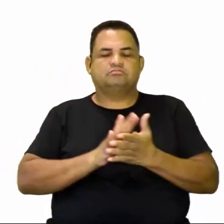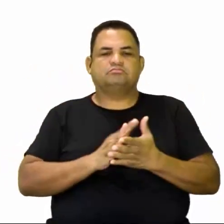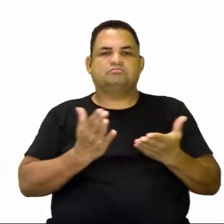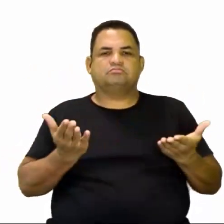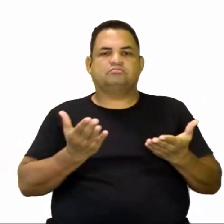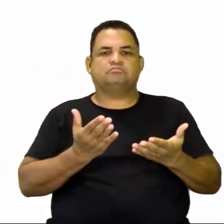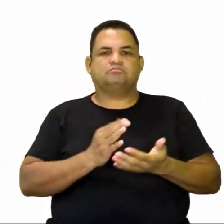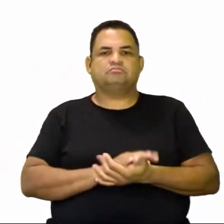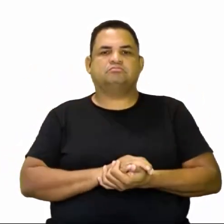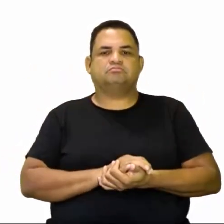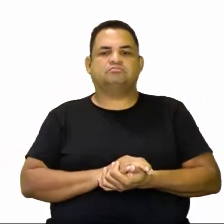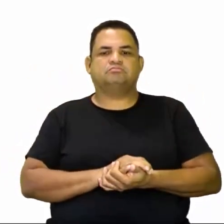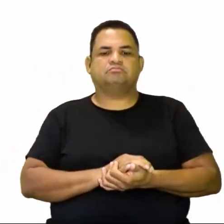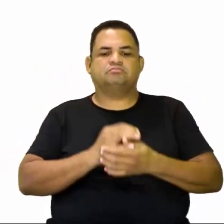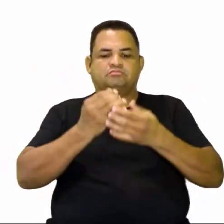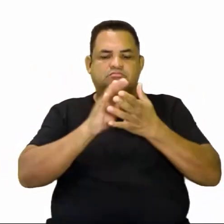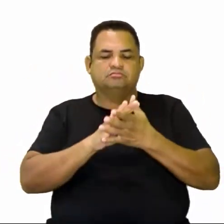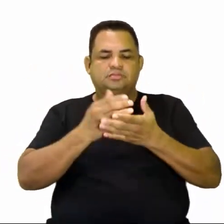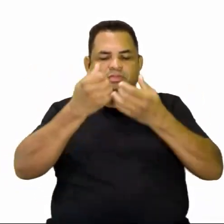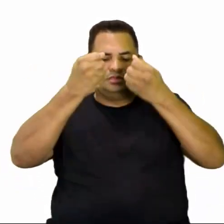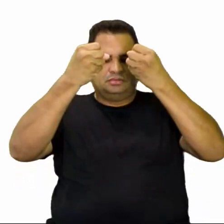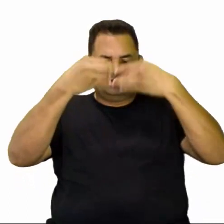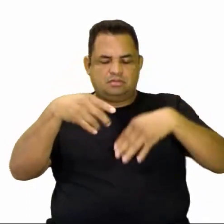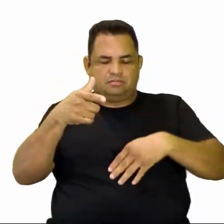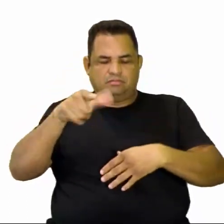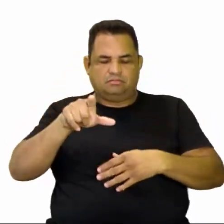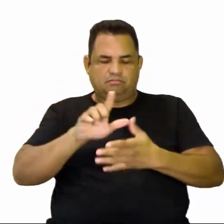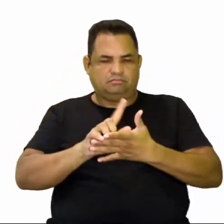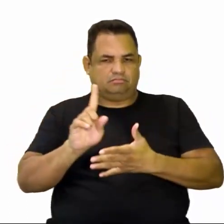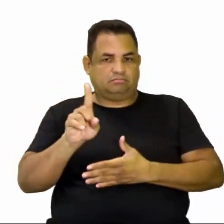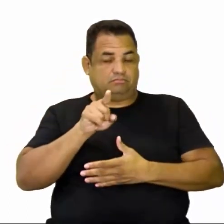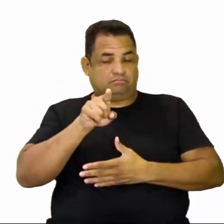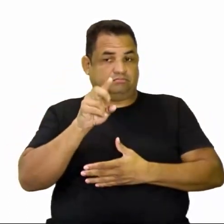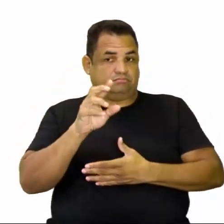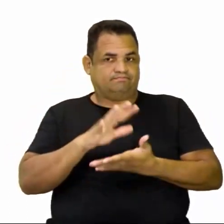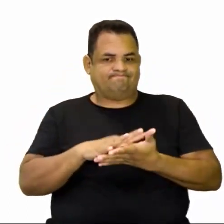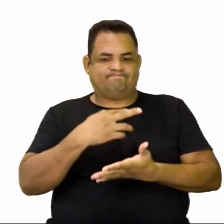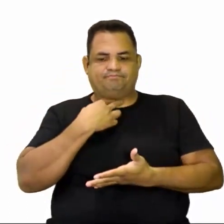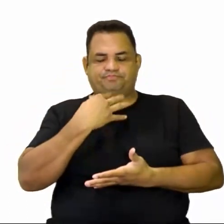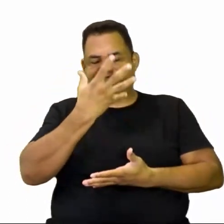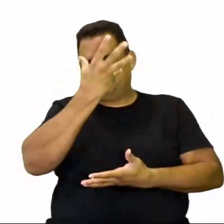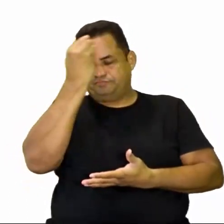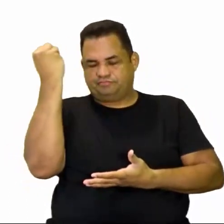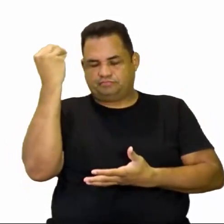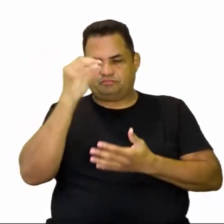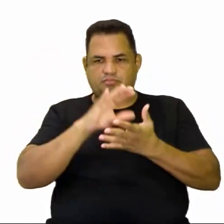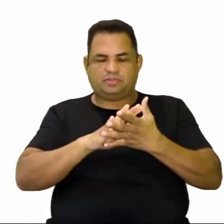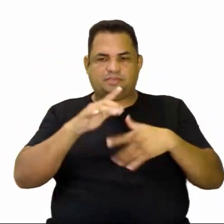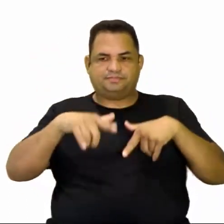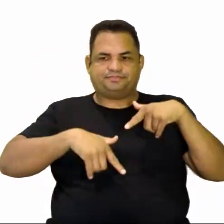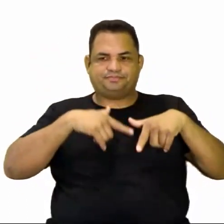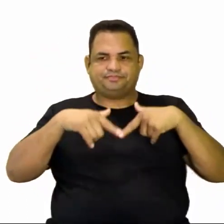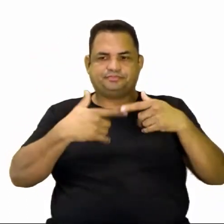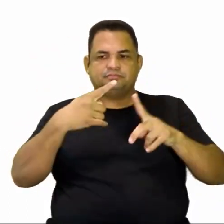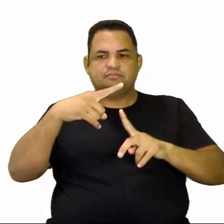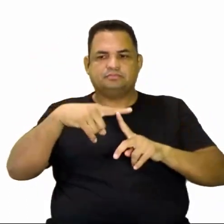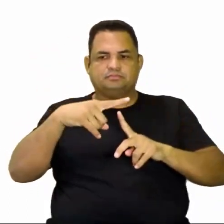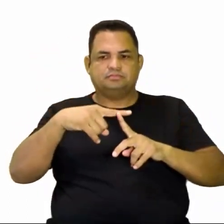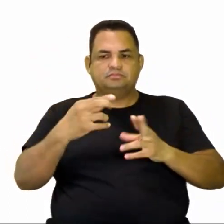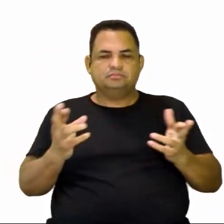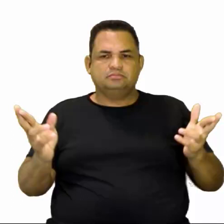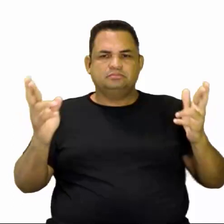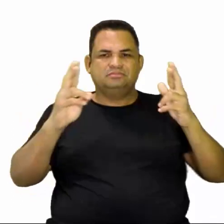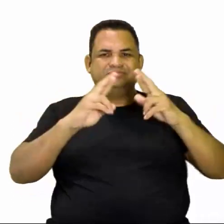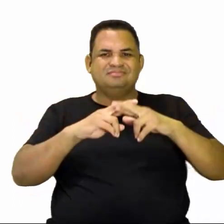gente está apenas enfatizando para que você não esqueça, uma vez que nós vamos trabalhar vários tipos de reações químicas